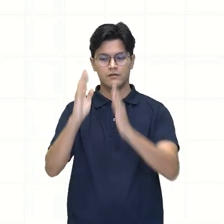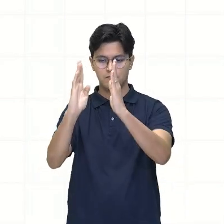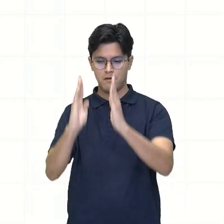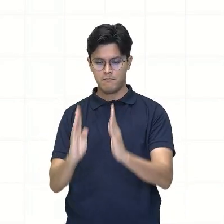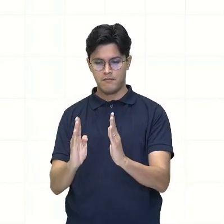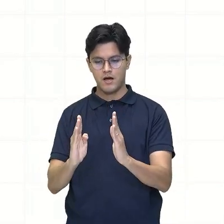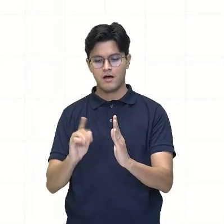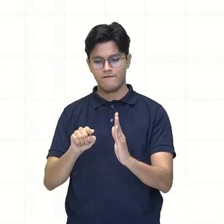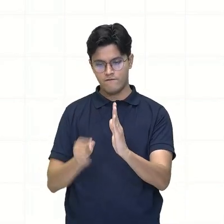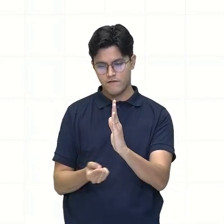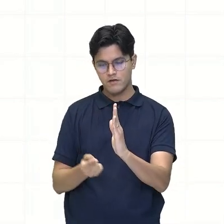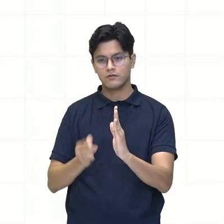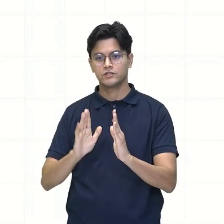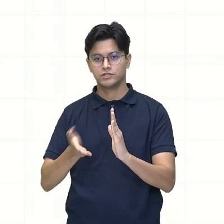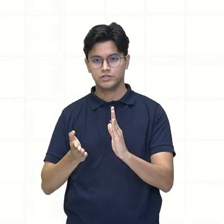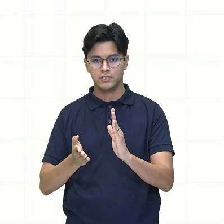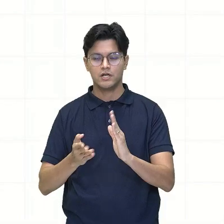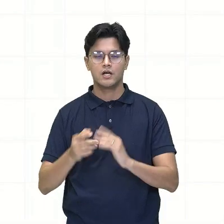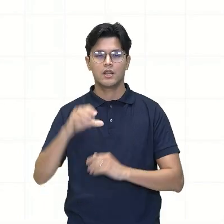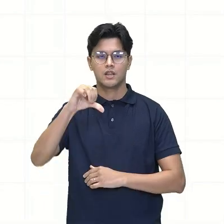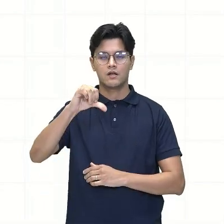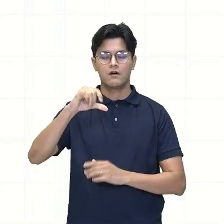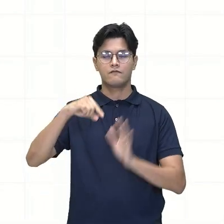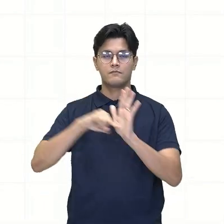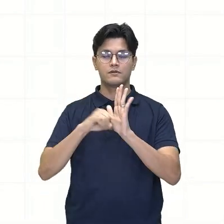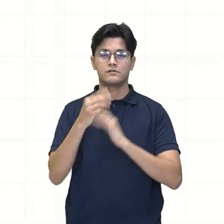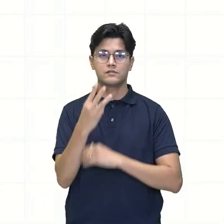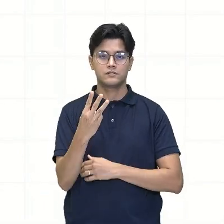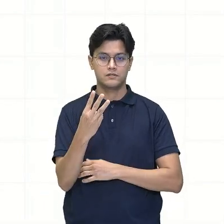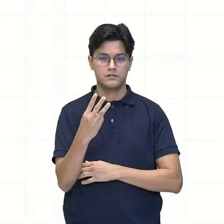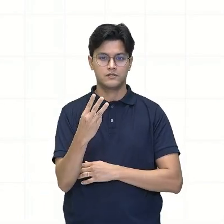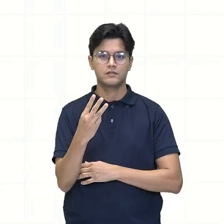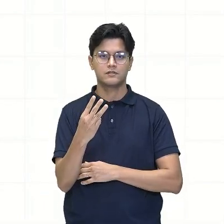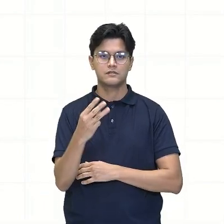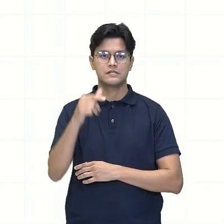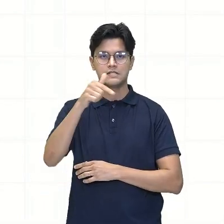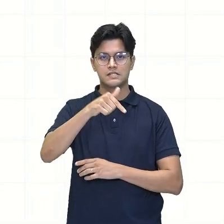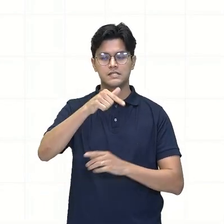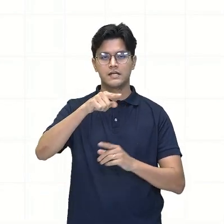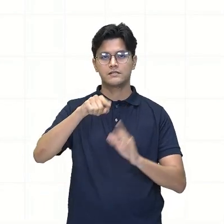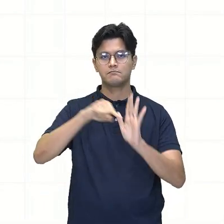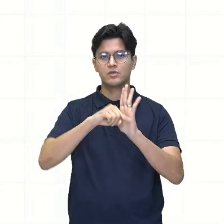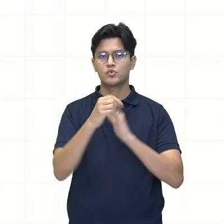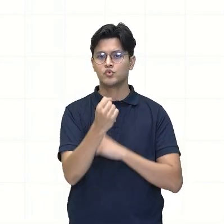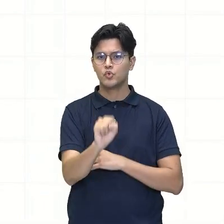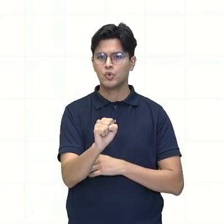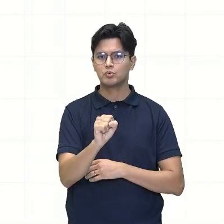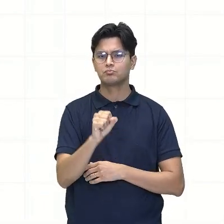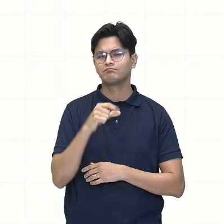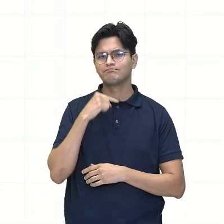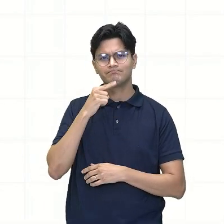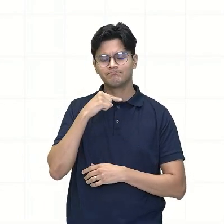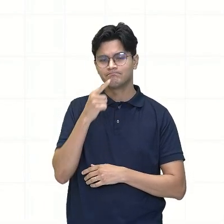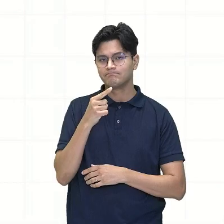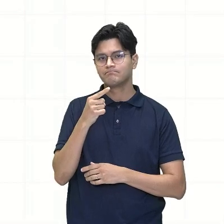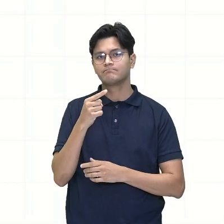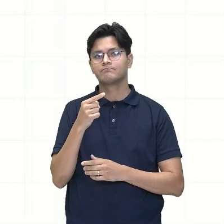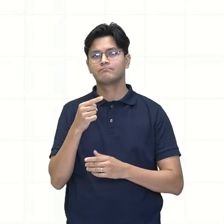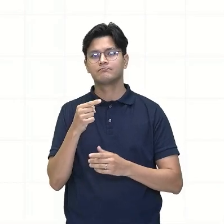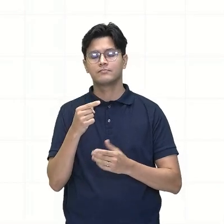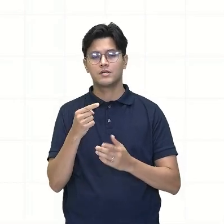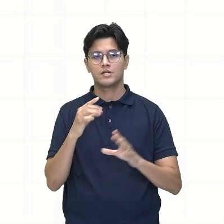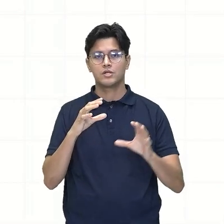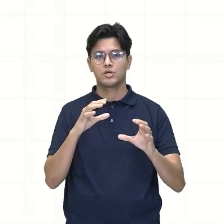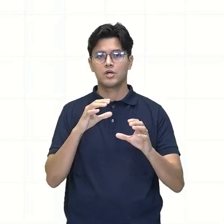9 menos 6, 3. 7 menos 8 não dá para fazer, então a gente empresta aqui.